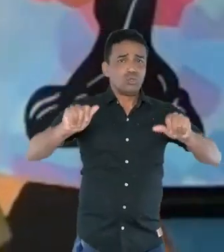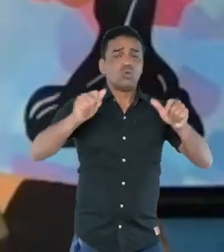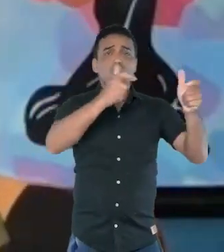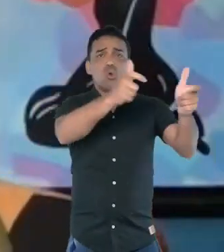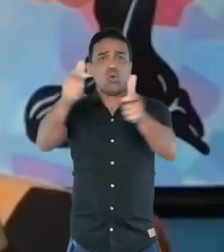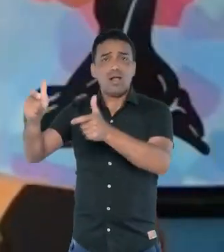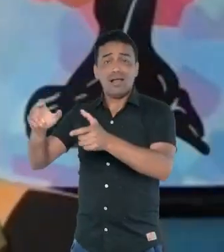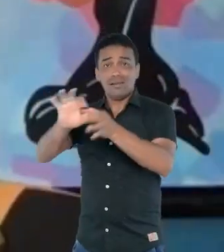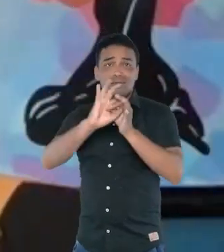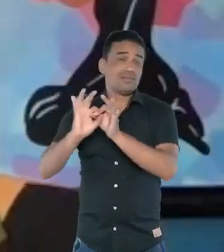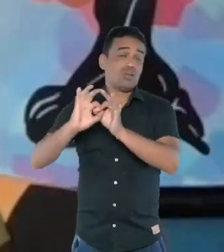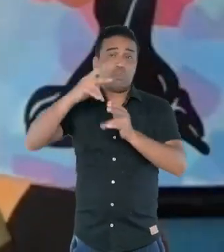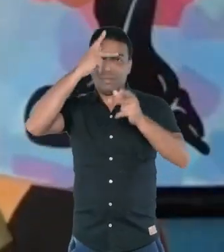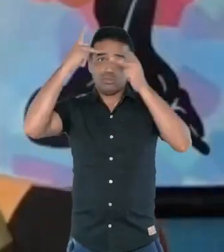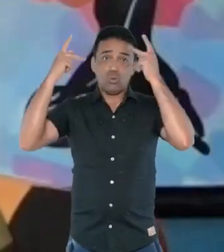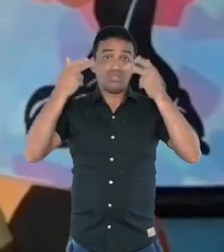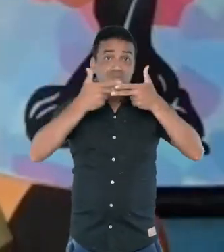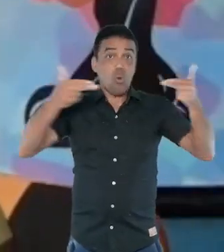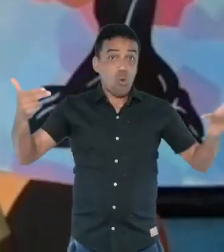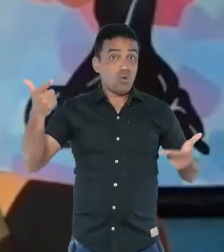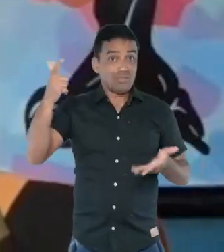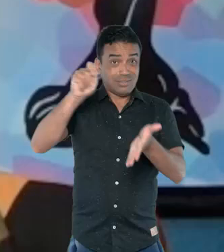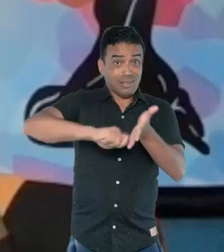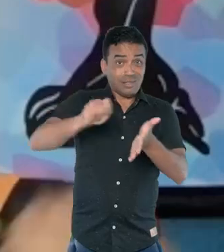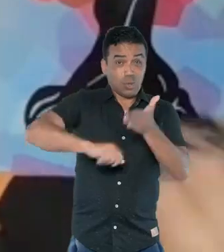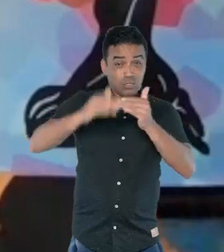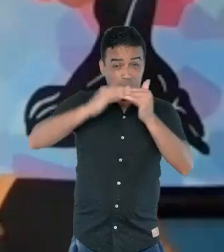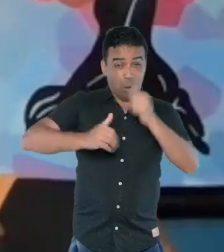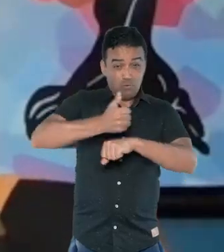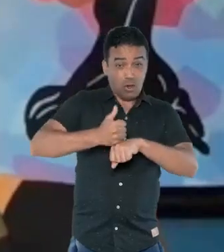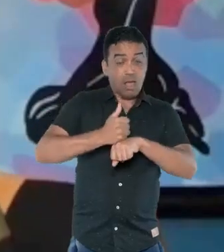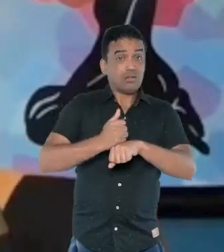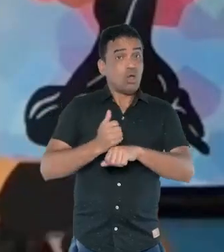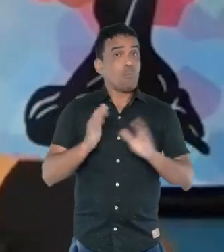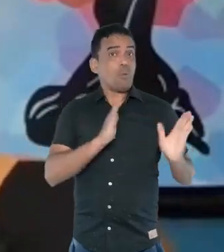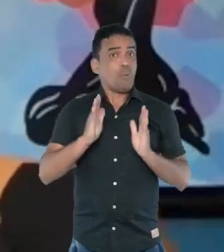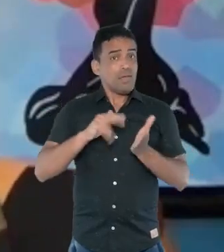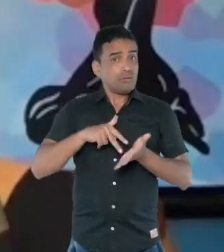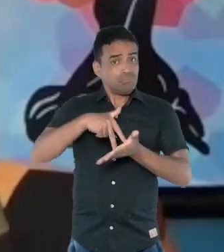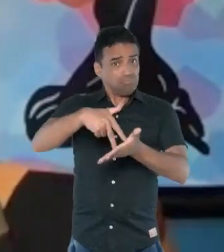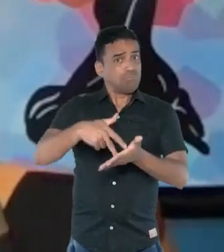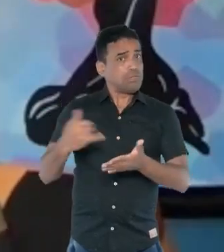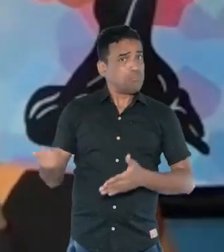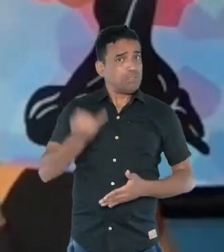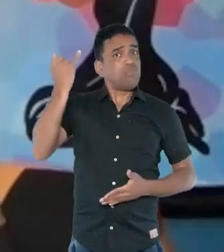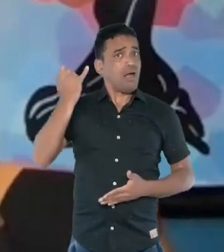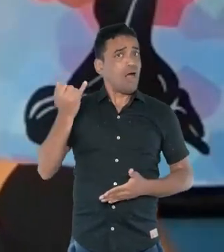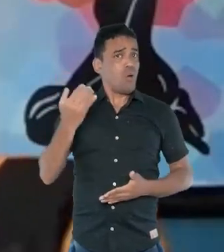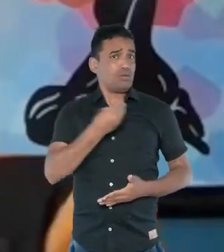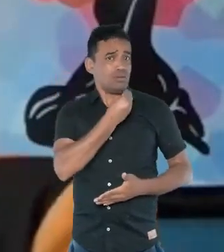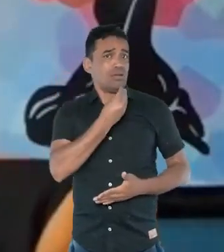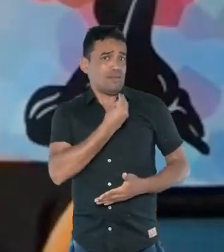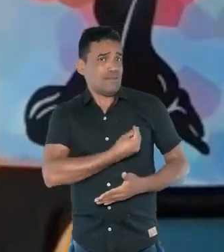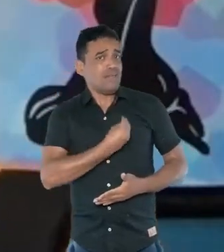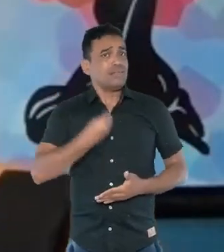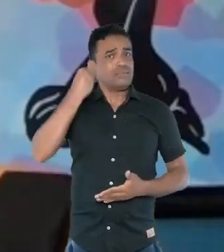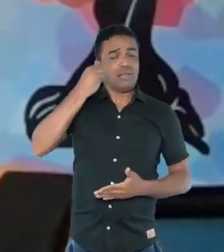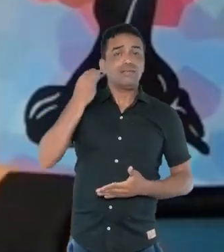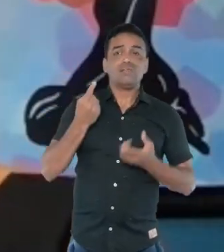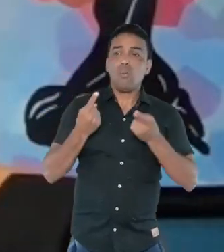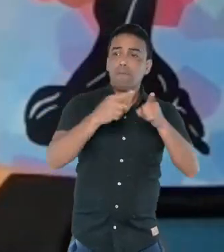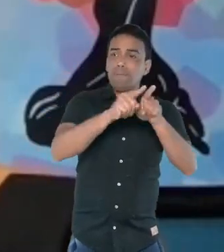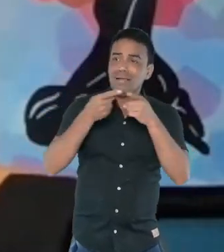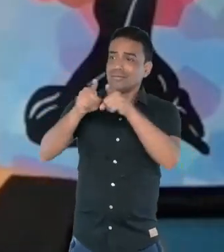outros autores, eu aumento meu raio de atuação. Então, eu vou entendendo também com quem eu vou andar, quais são as parcerias que a